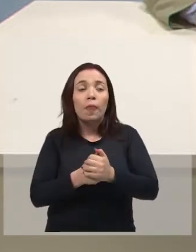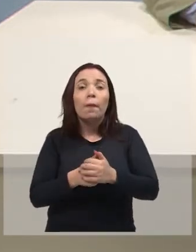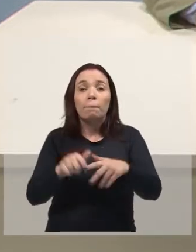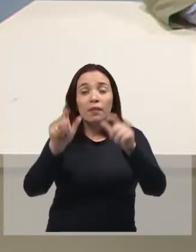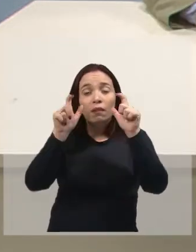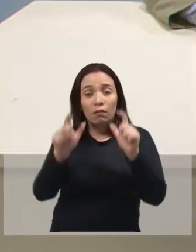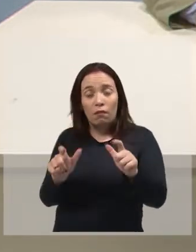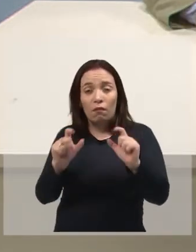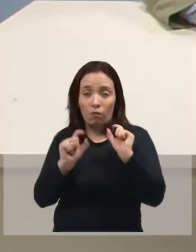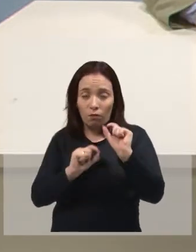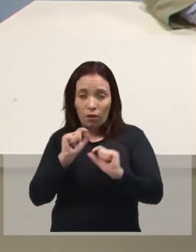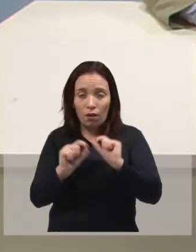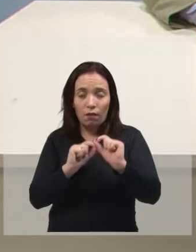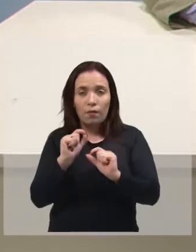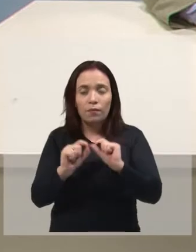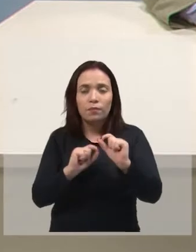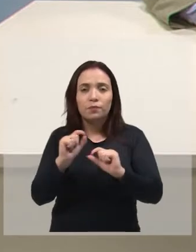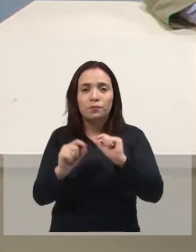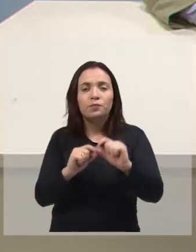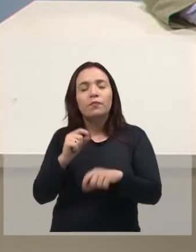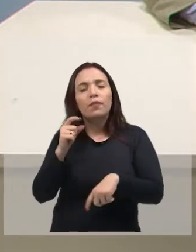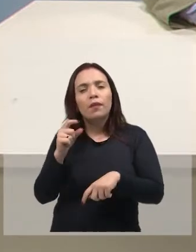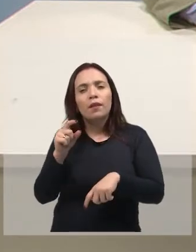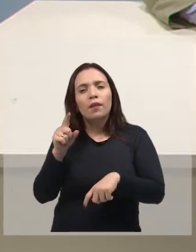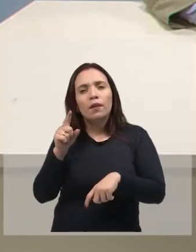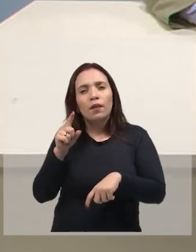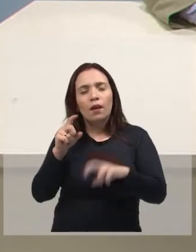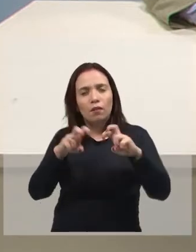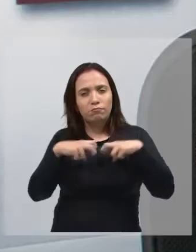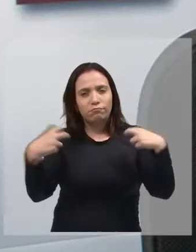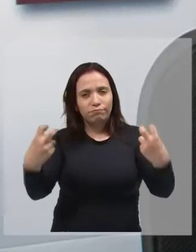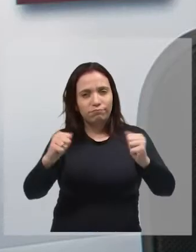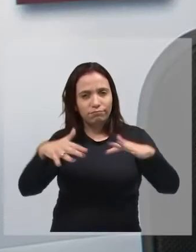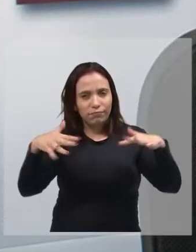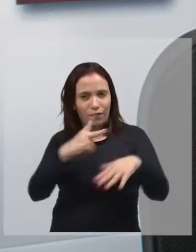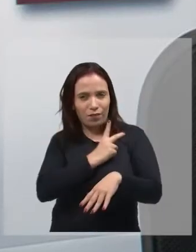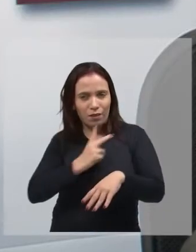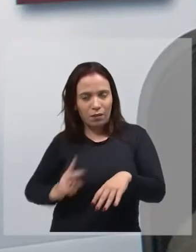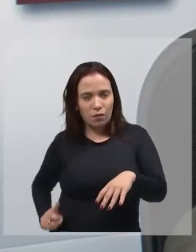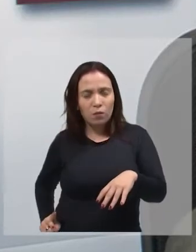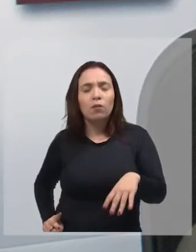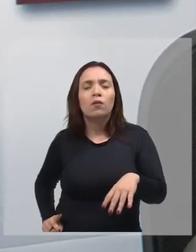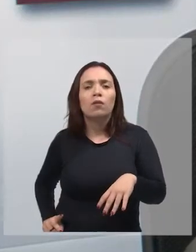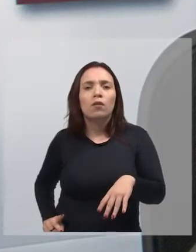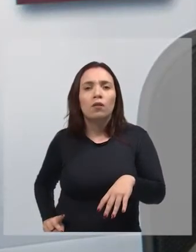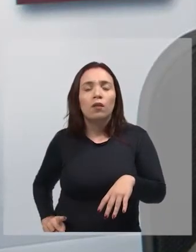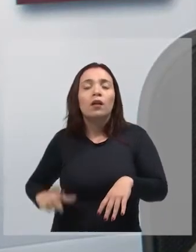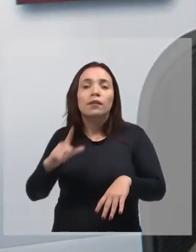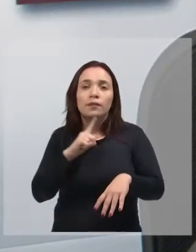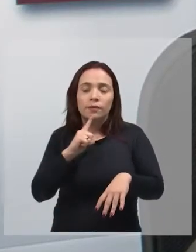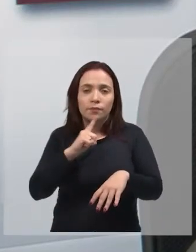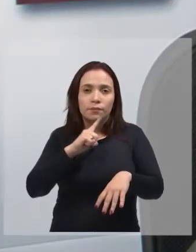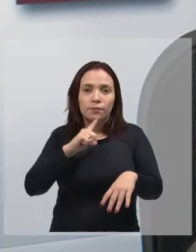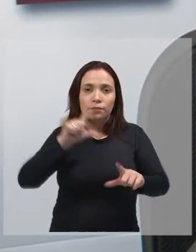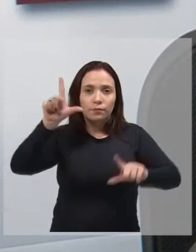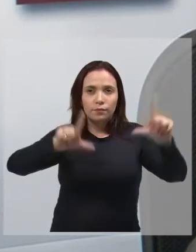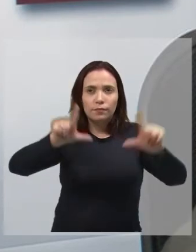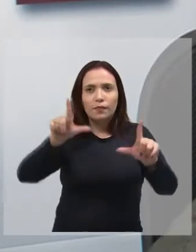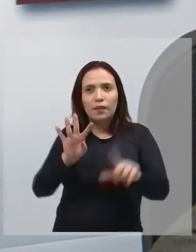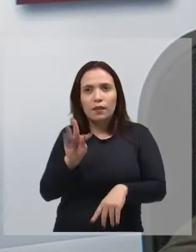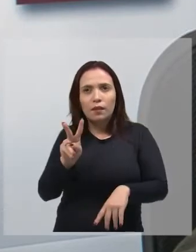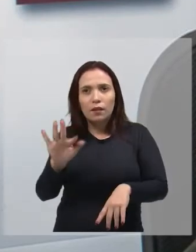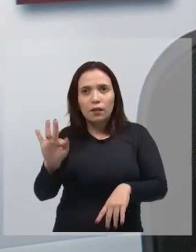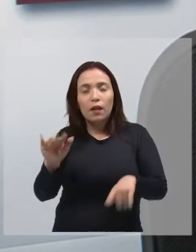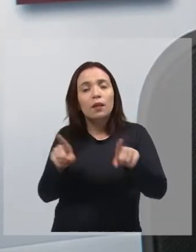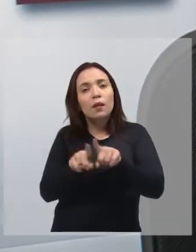interessante, esse mesmo equilíbrio de um plenário, você também nota tanto na TV Fortaleza como